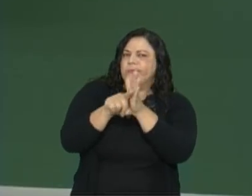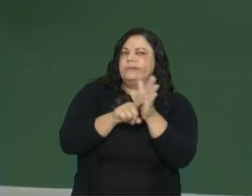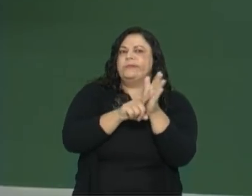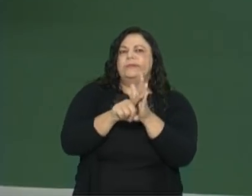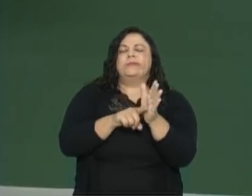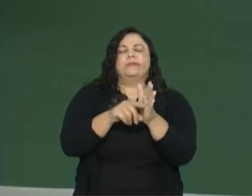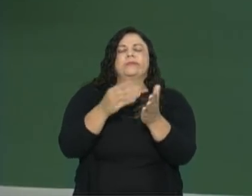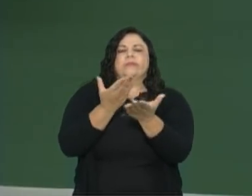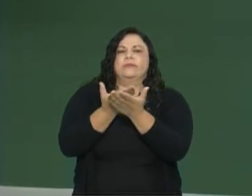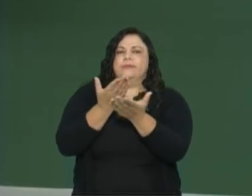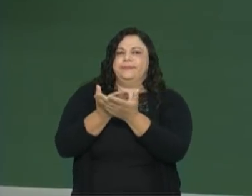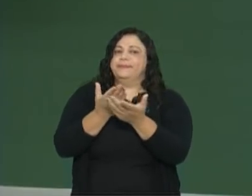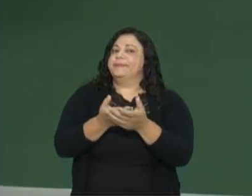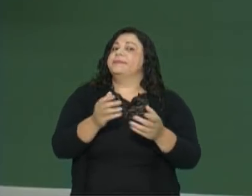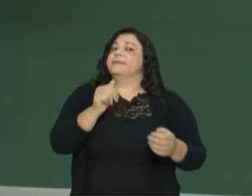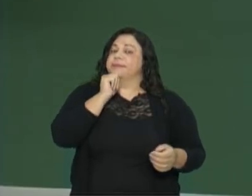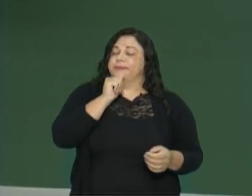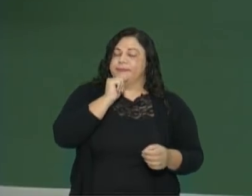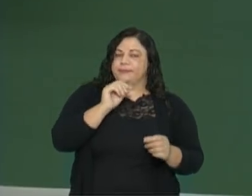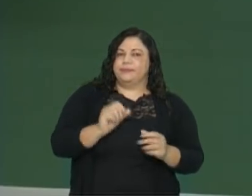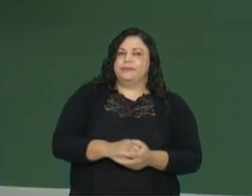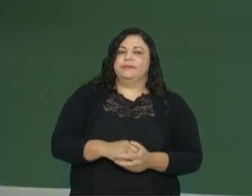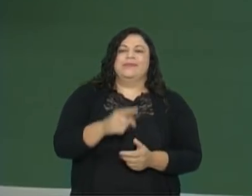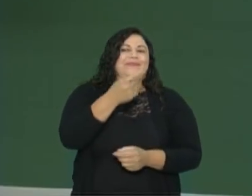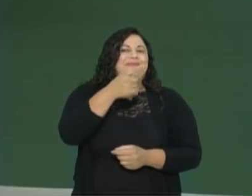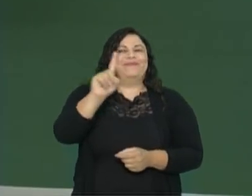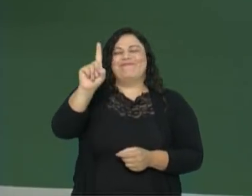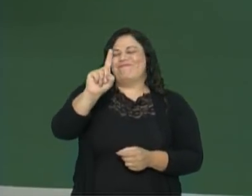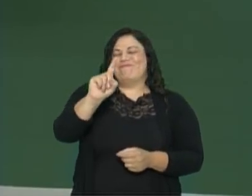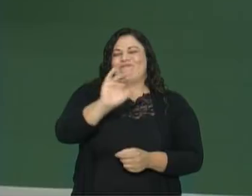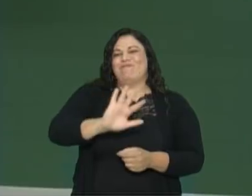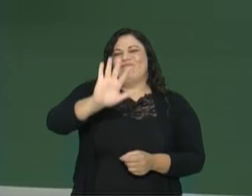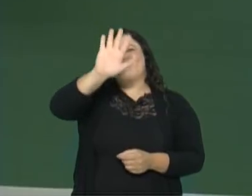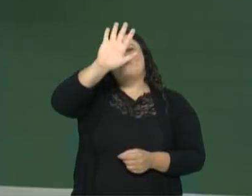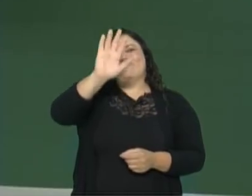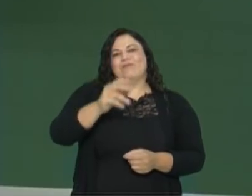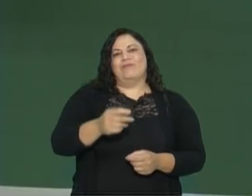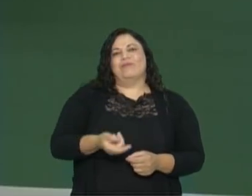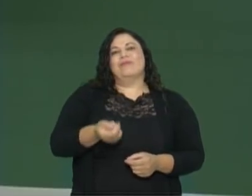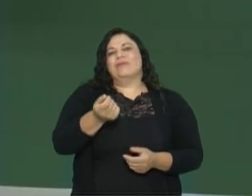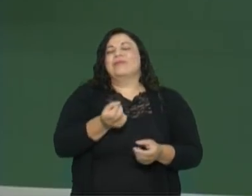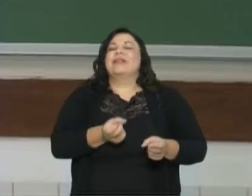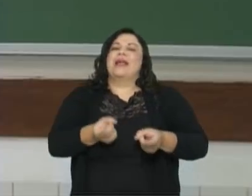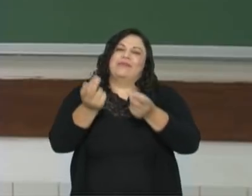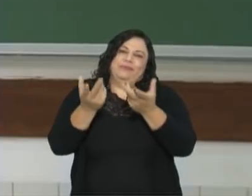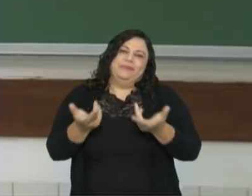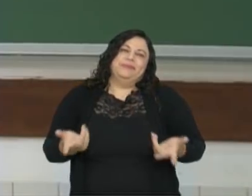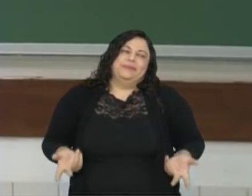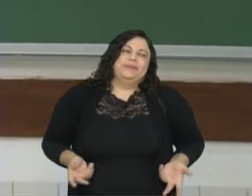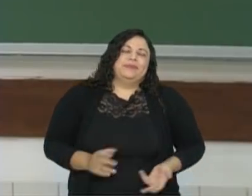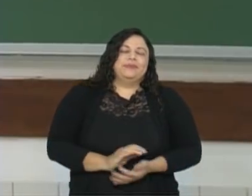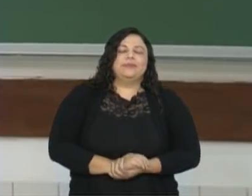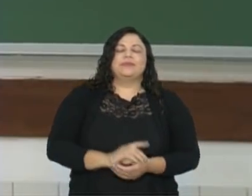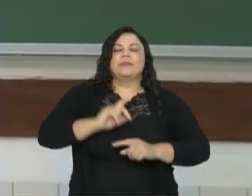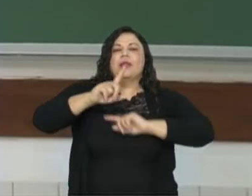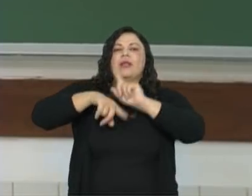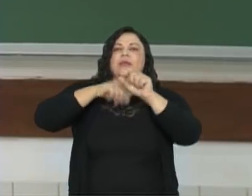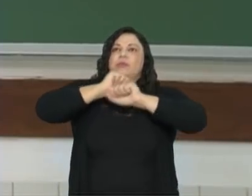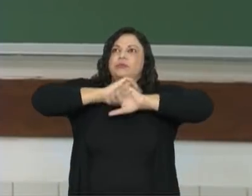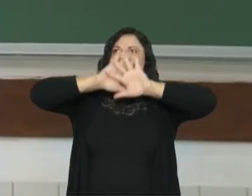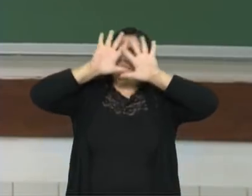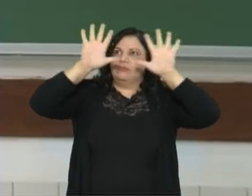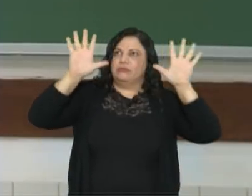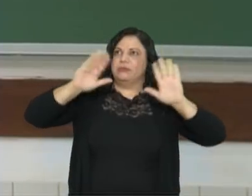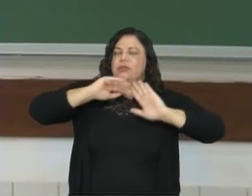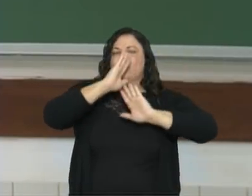daria um mercado a ponto de subir o preço do nióbio. Tá bom? Então, gente, depois de esclarecer aí